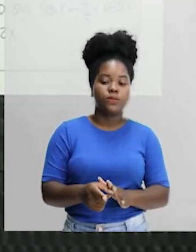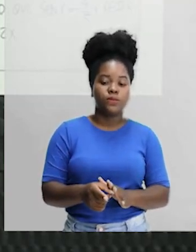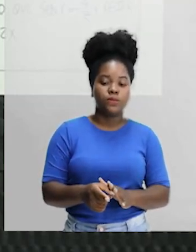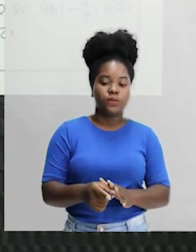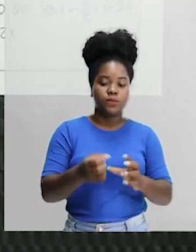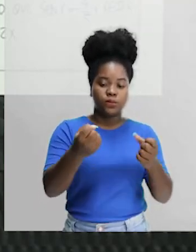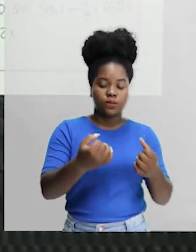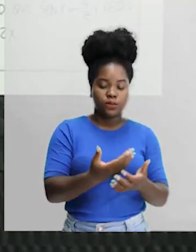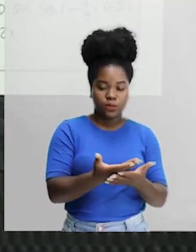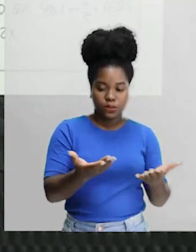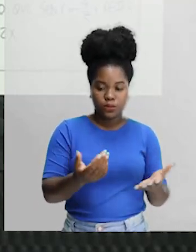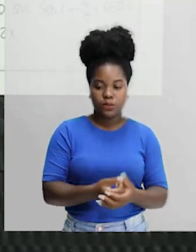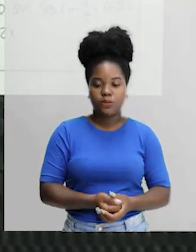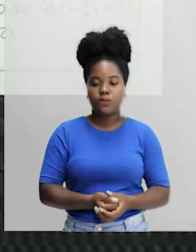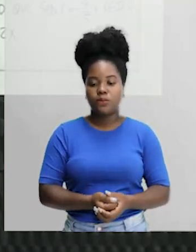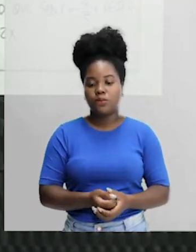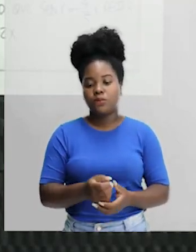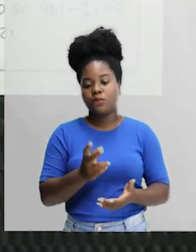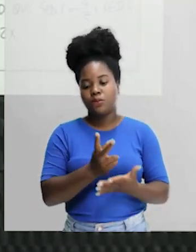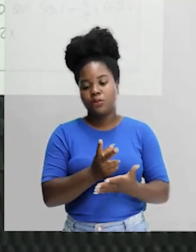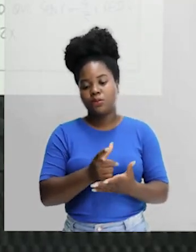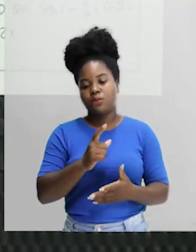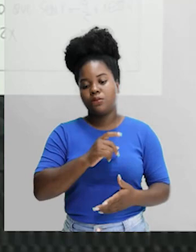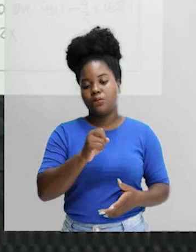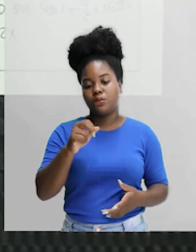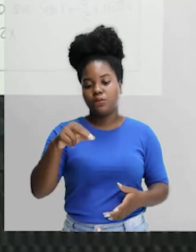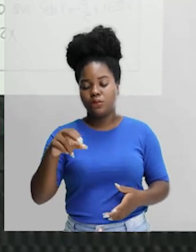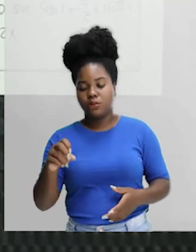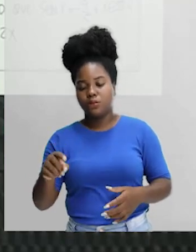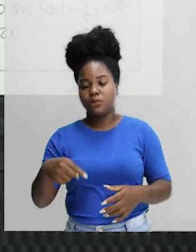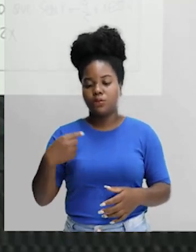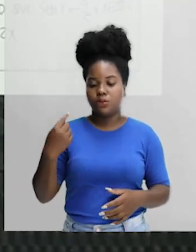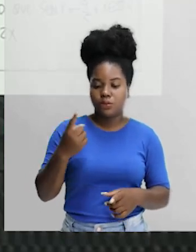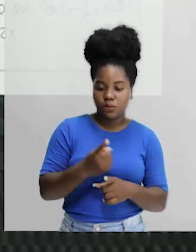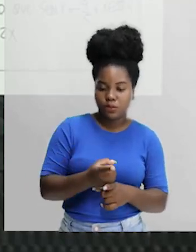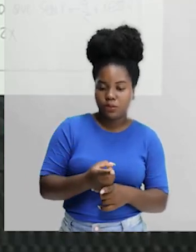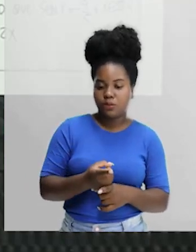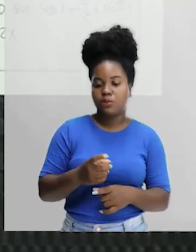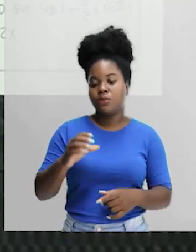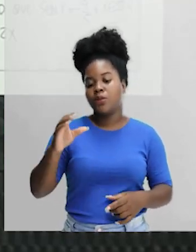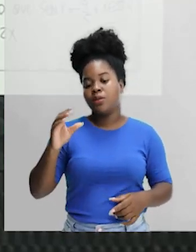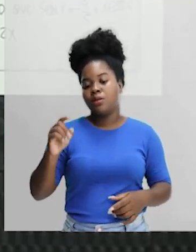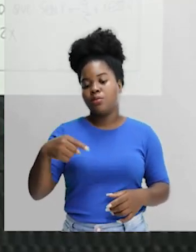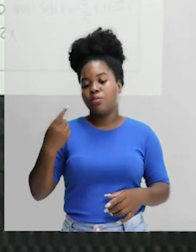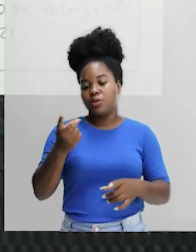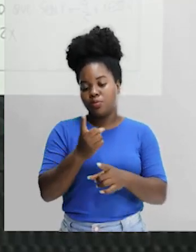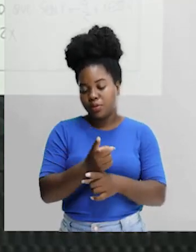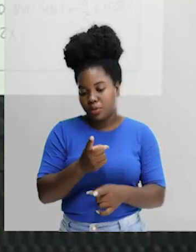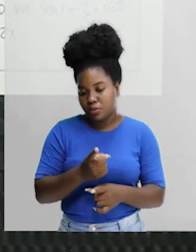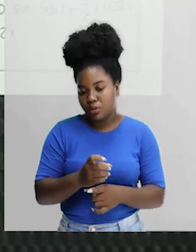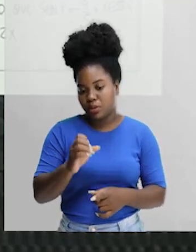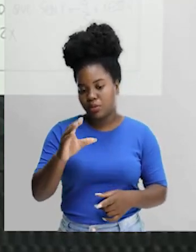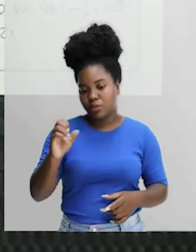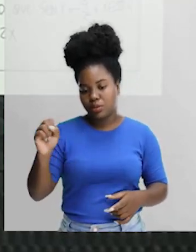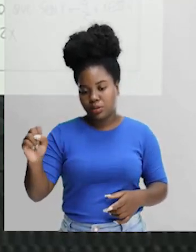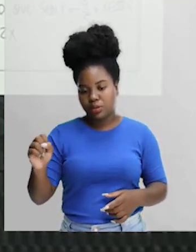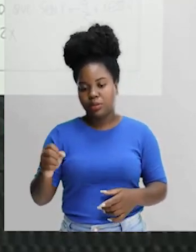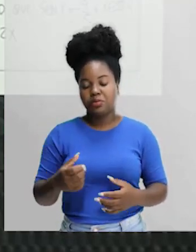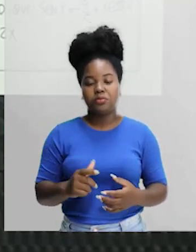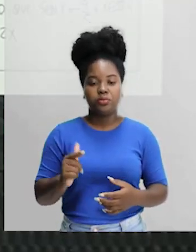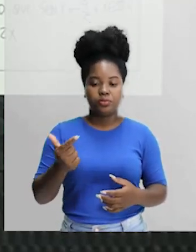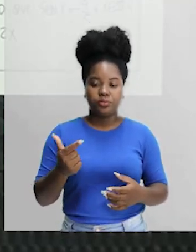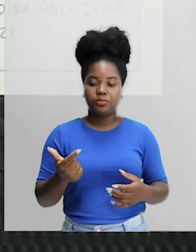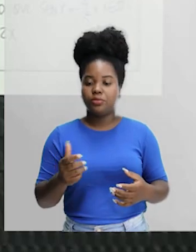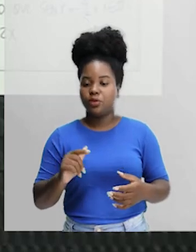o seno, precisa do cosseno, existe uma relação fundamental que associa seno com cosseno. Tá? Que é essa